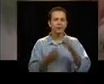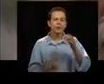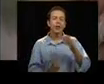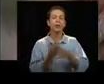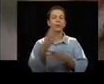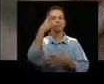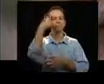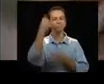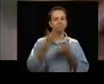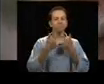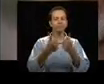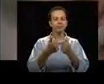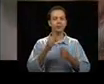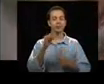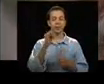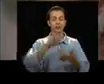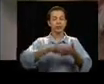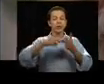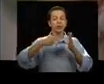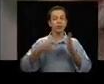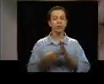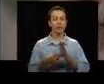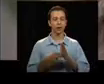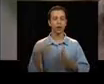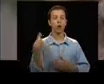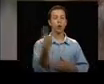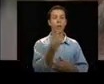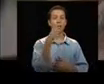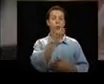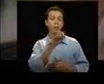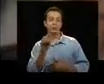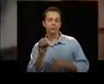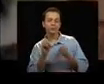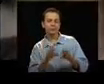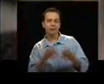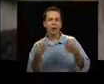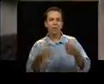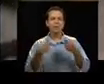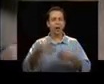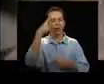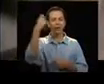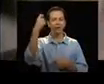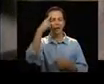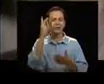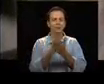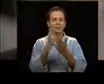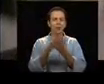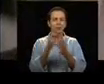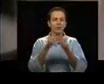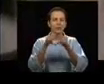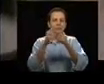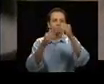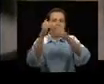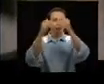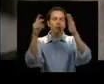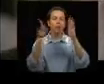criadora. E significa que o alfabetizando tem que criar, tem que montar, para usar